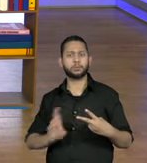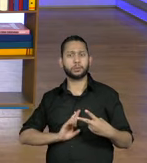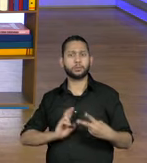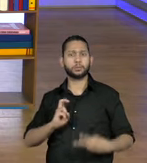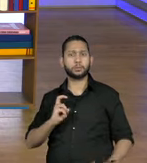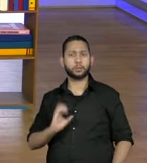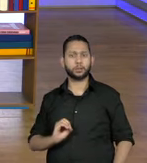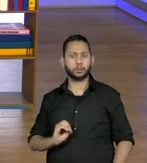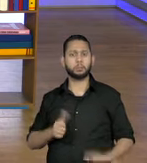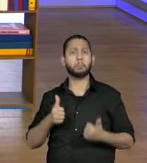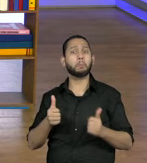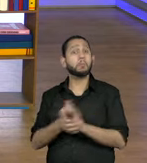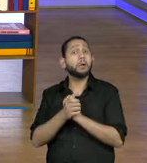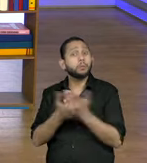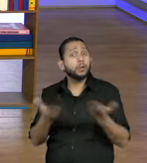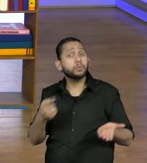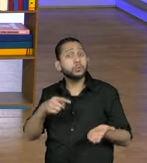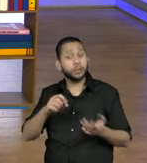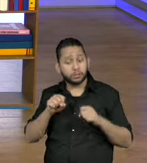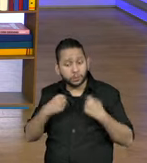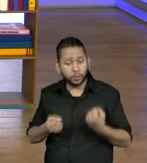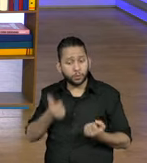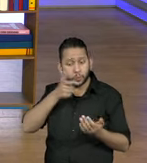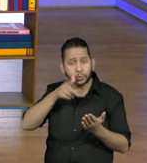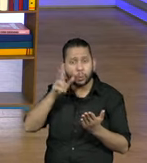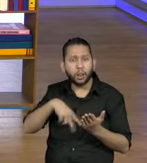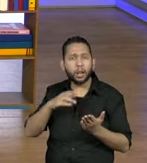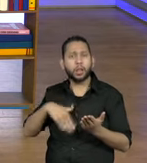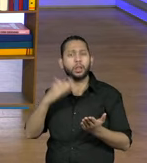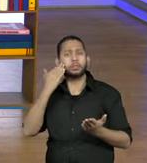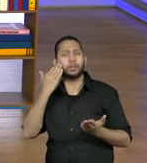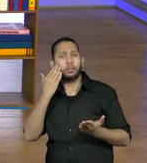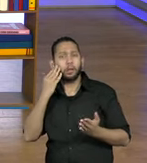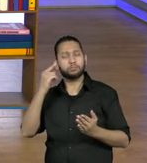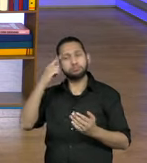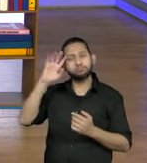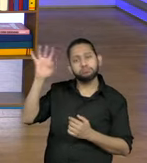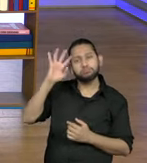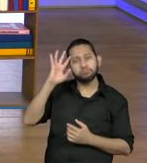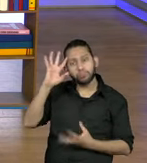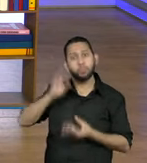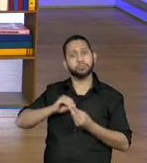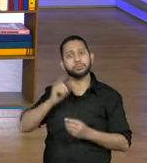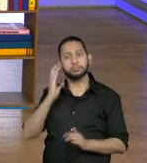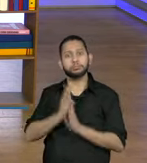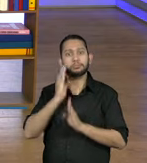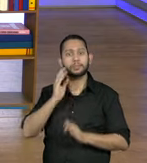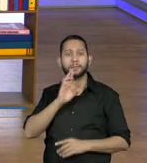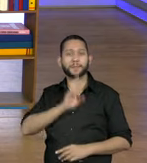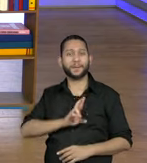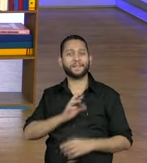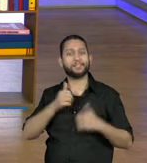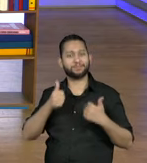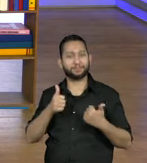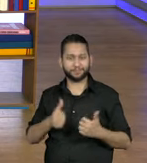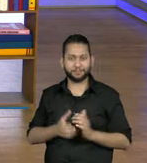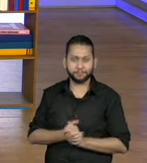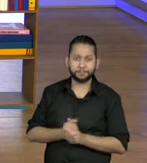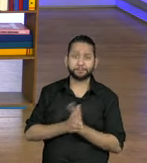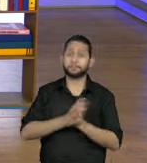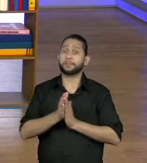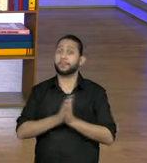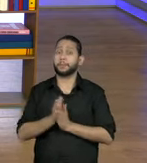a todos. Quer dizer que vocês estão conseguindo ler, interpretar as situações, problemas e aí resolver, certo? Então, bora para a